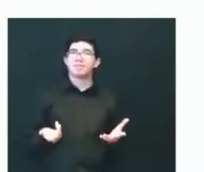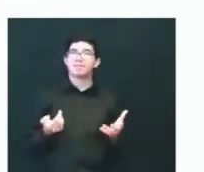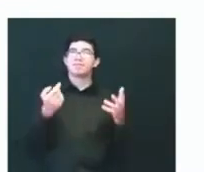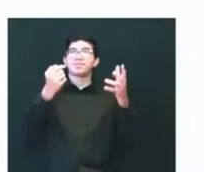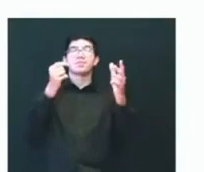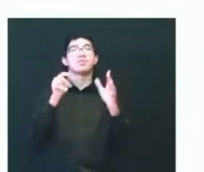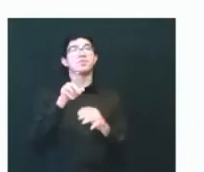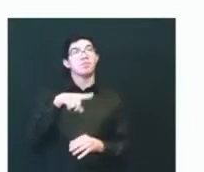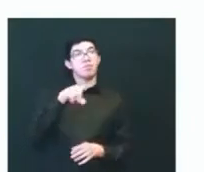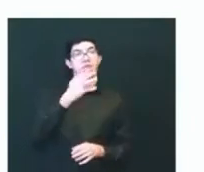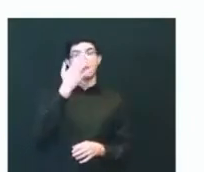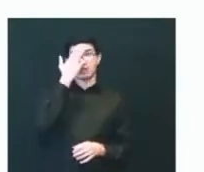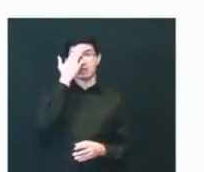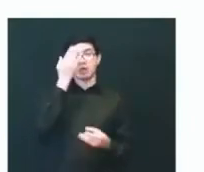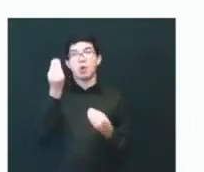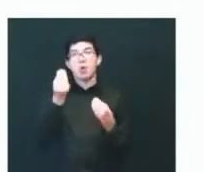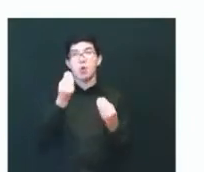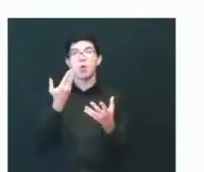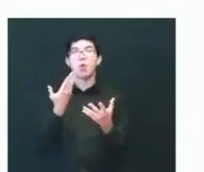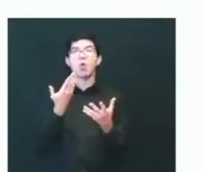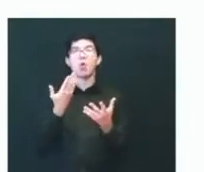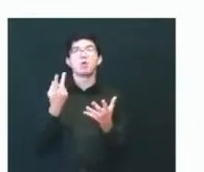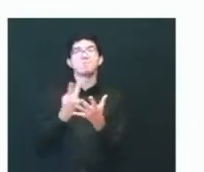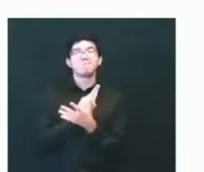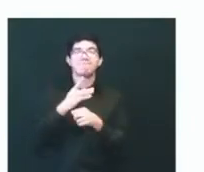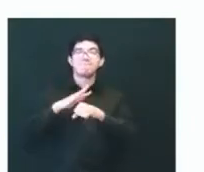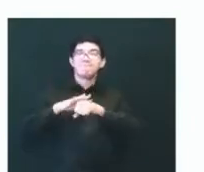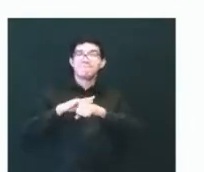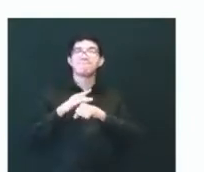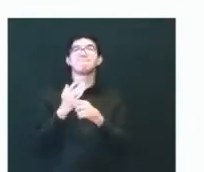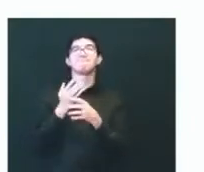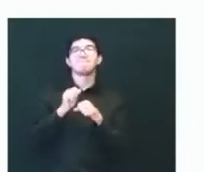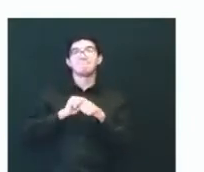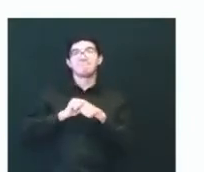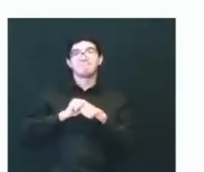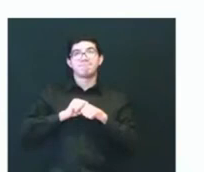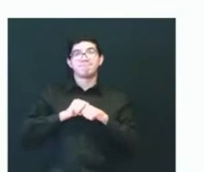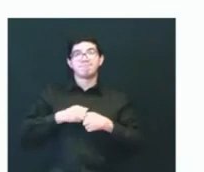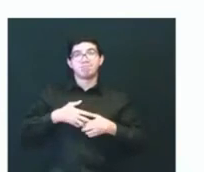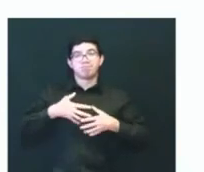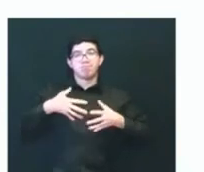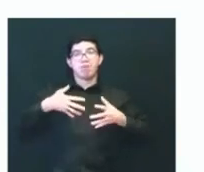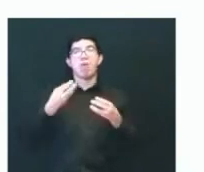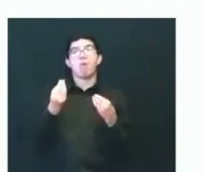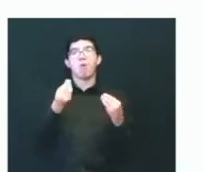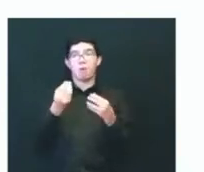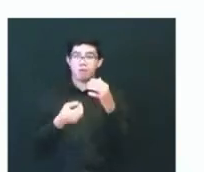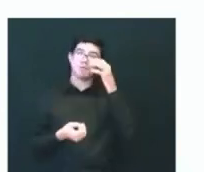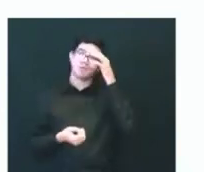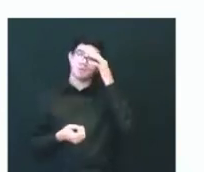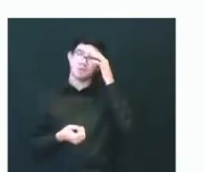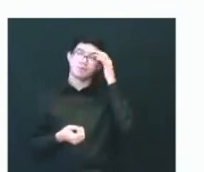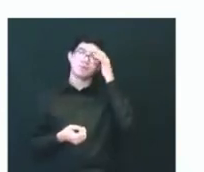mais calmo, entender o processo da doença, entender como é que a doença se desenvolve e progride.